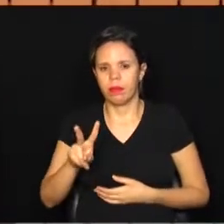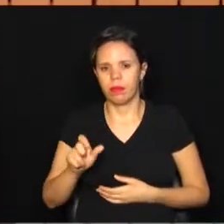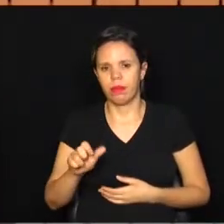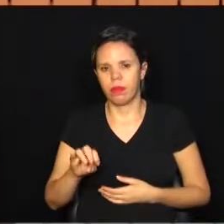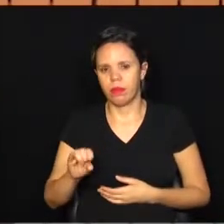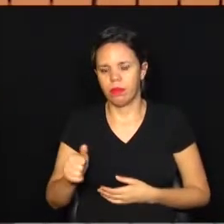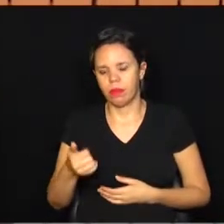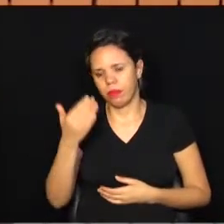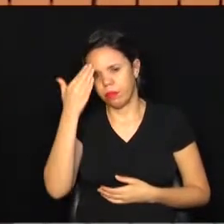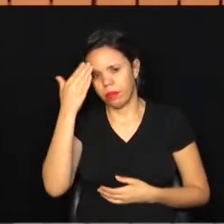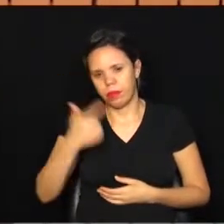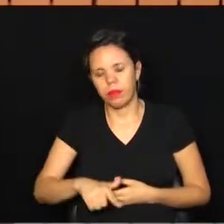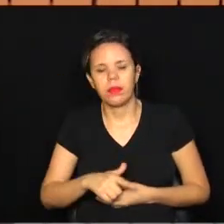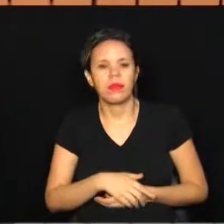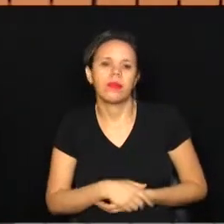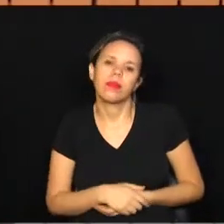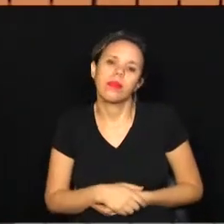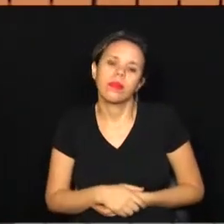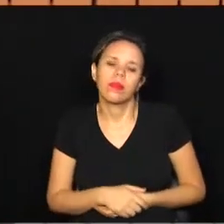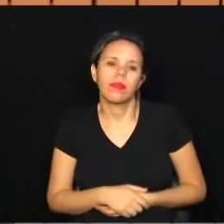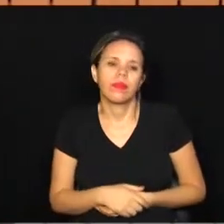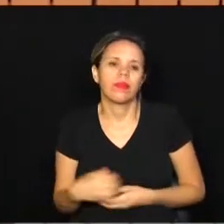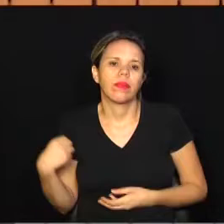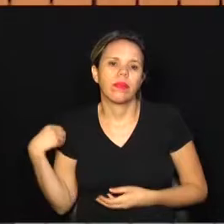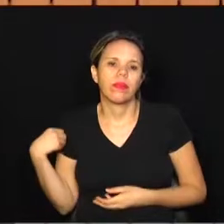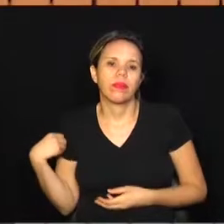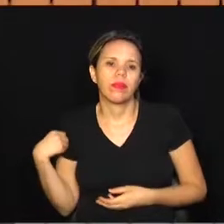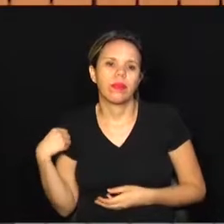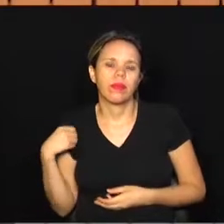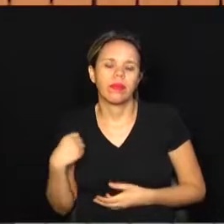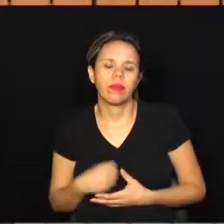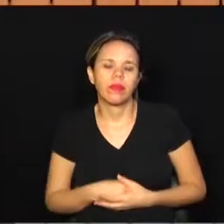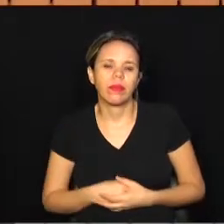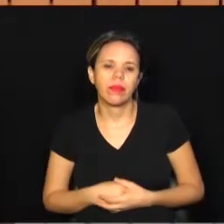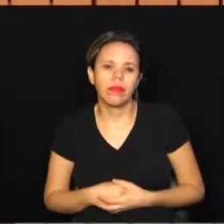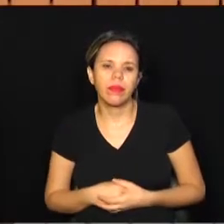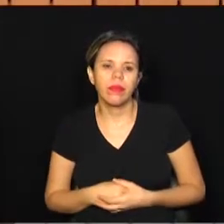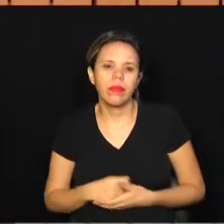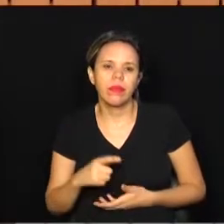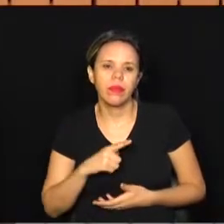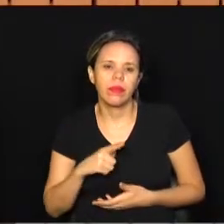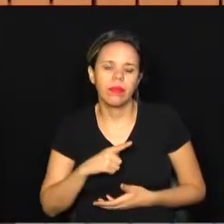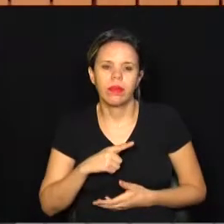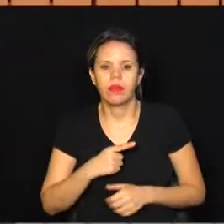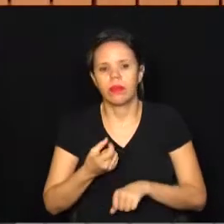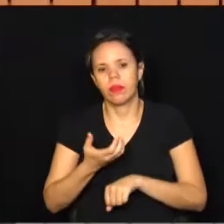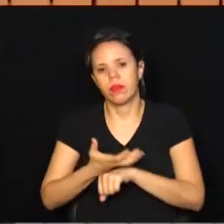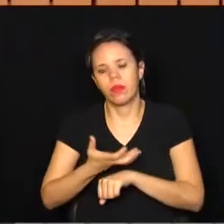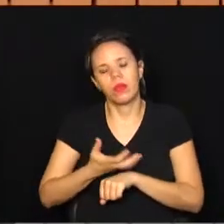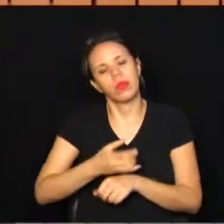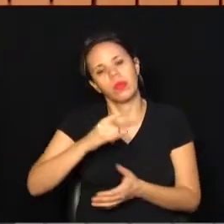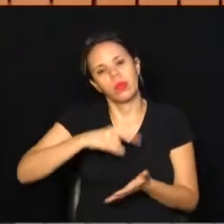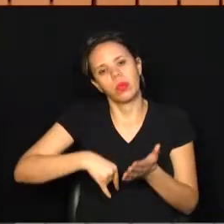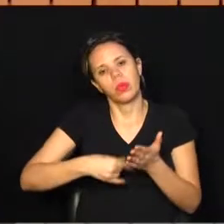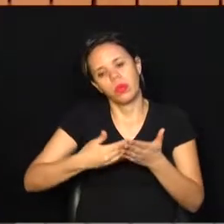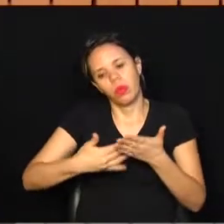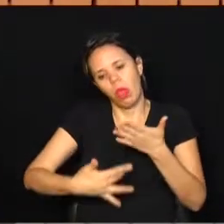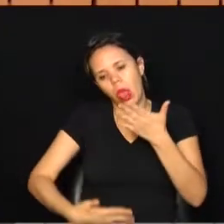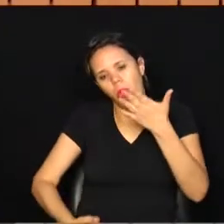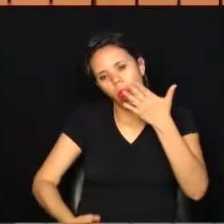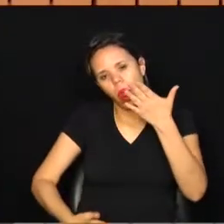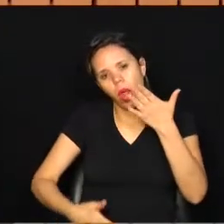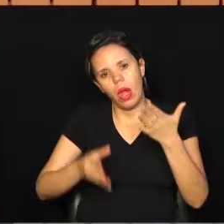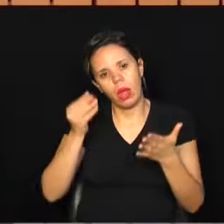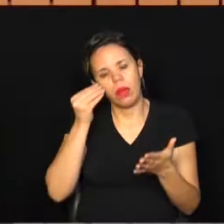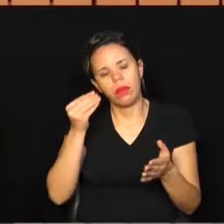muito obrigado. Professora Vanessa, ela tem aqui um currículo extenso da professora Vanessa. Vou tentar aqui abreviar,